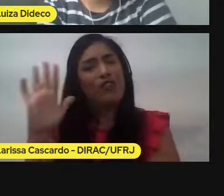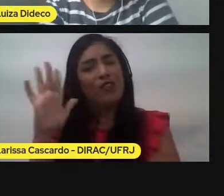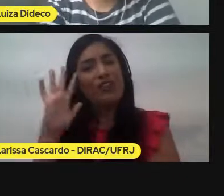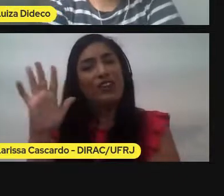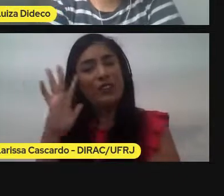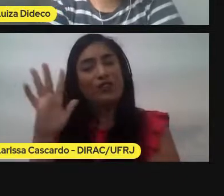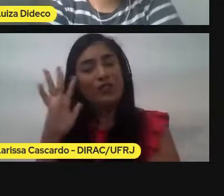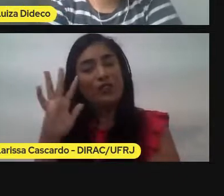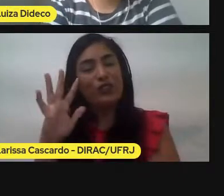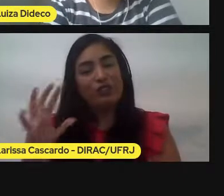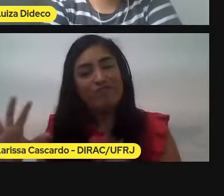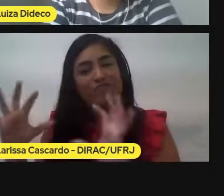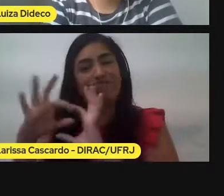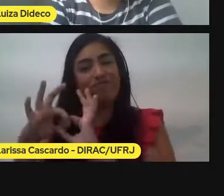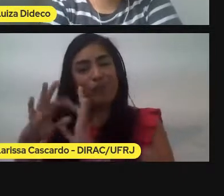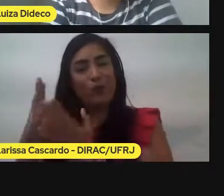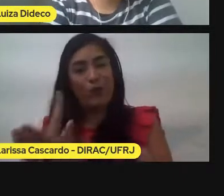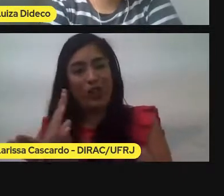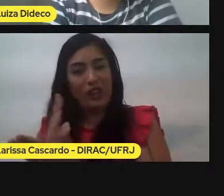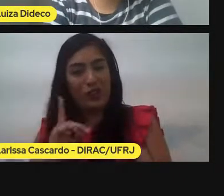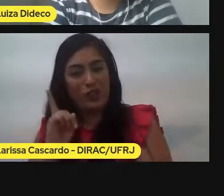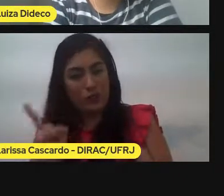maneira, vocês todos tocaram nele,